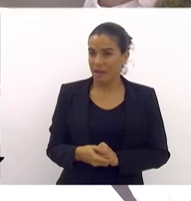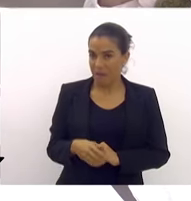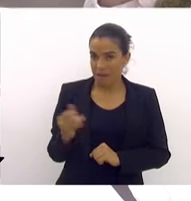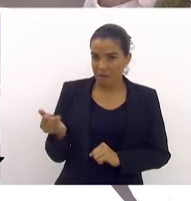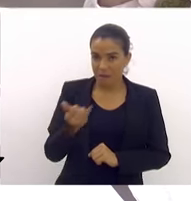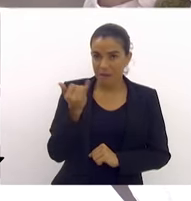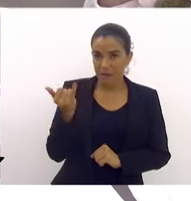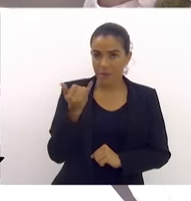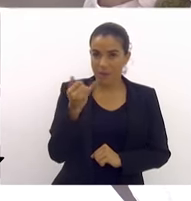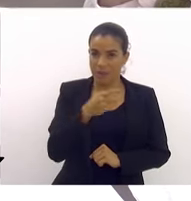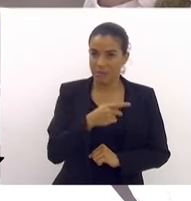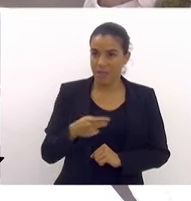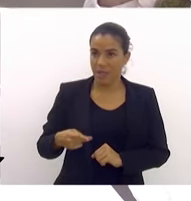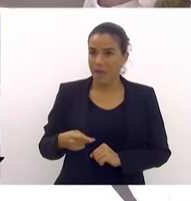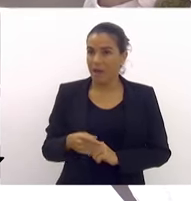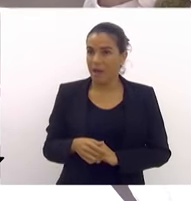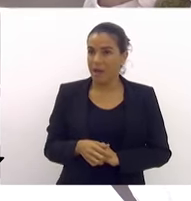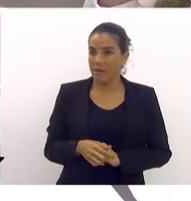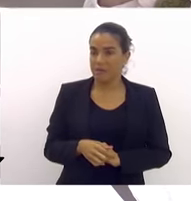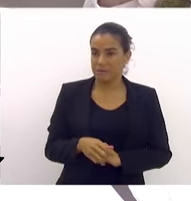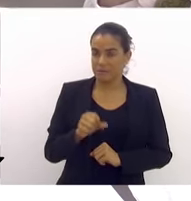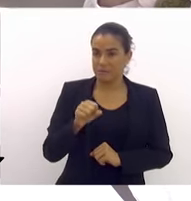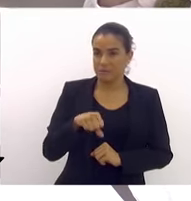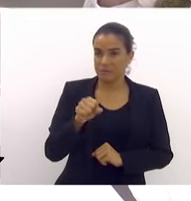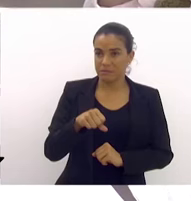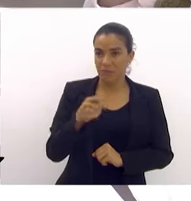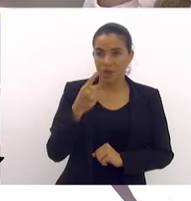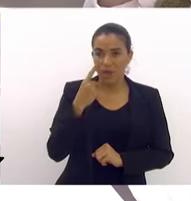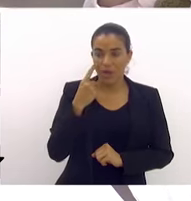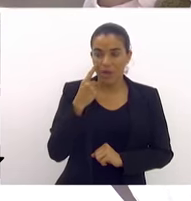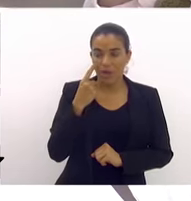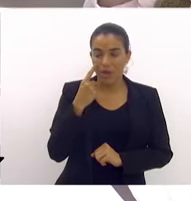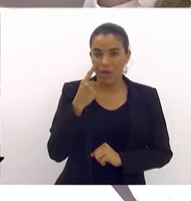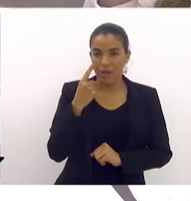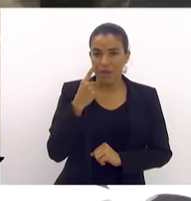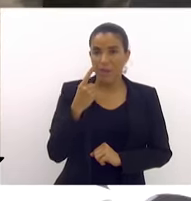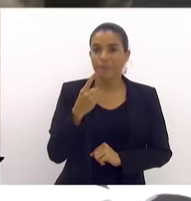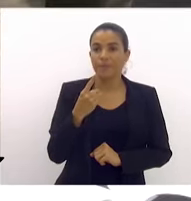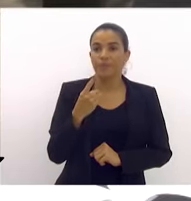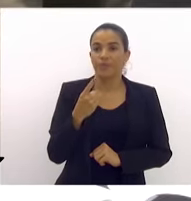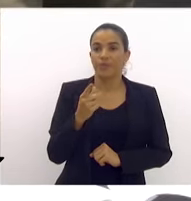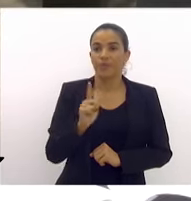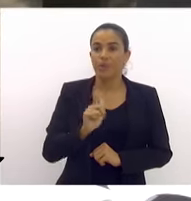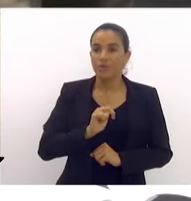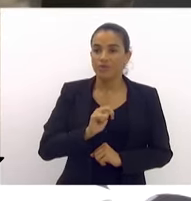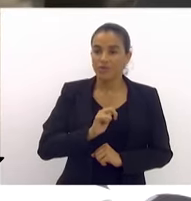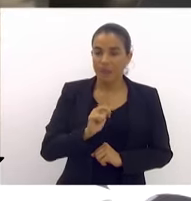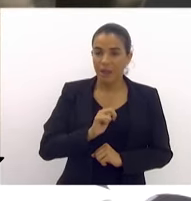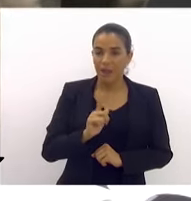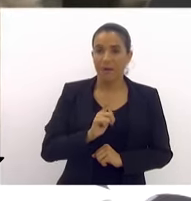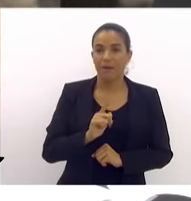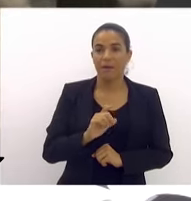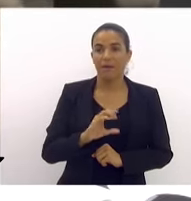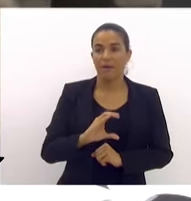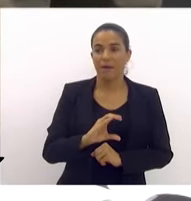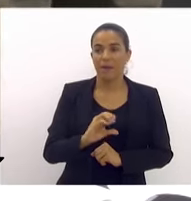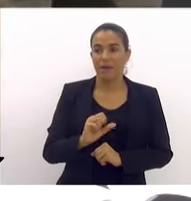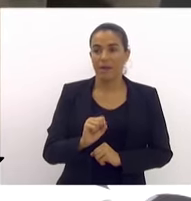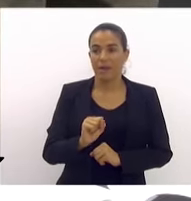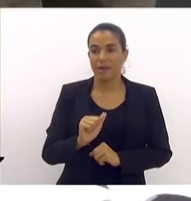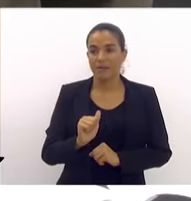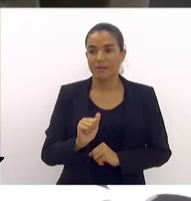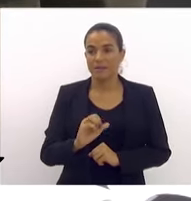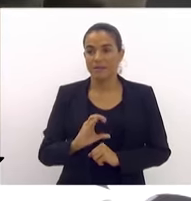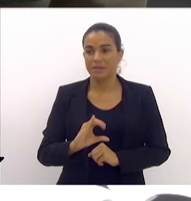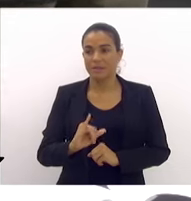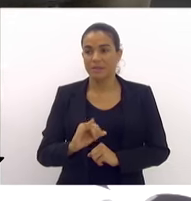relevante, senhor presidente. Não foi publicado com menos de 24 horas. Sim, presidente, mas veja só. Como está na Casa Civil... Eles têm prazo para decidir